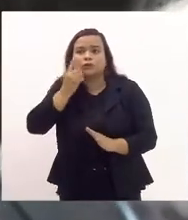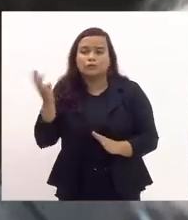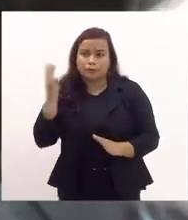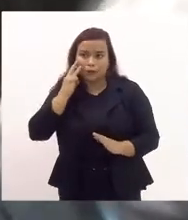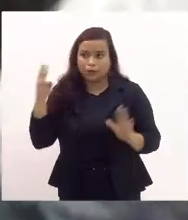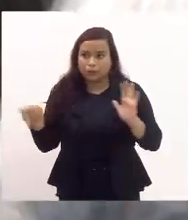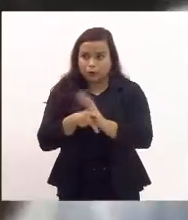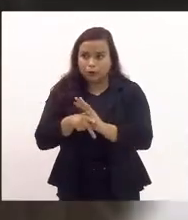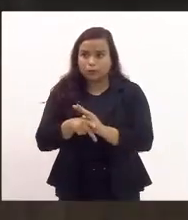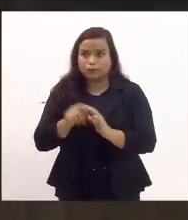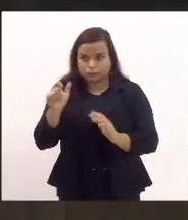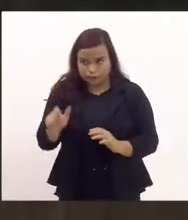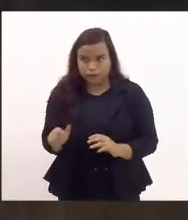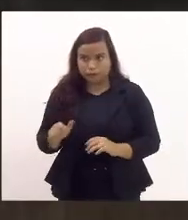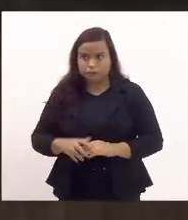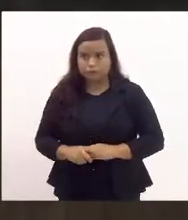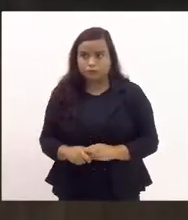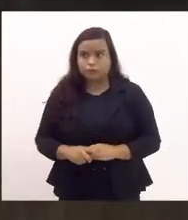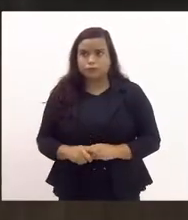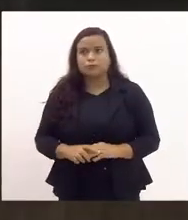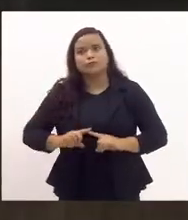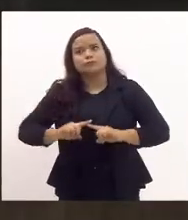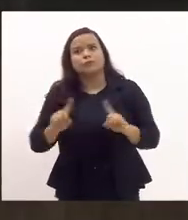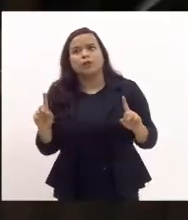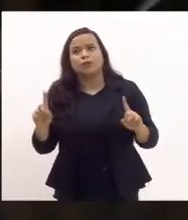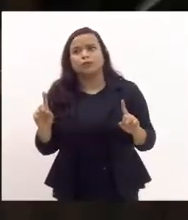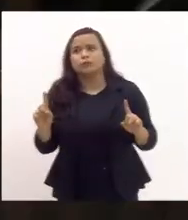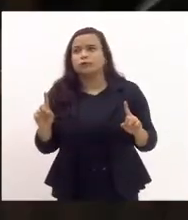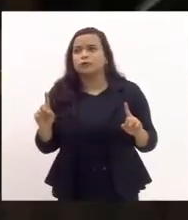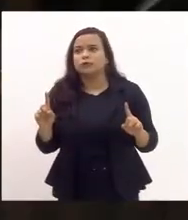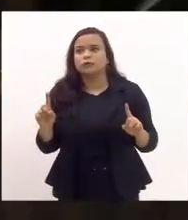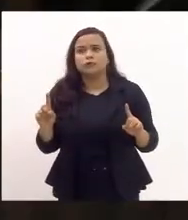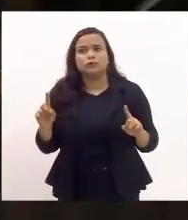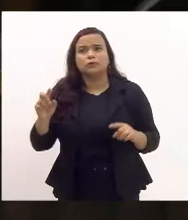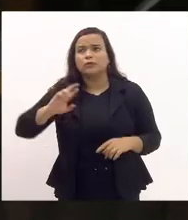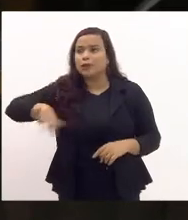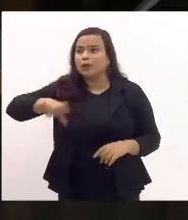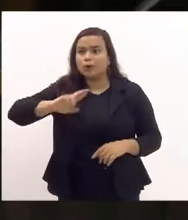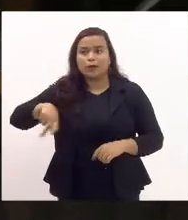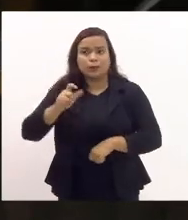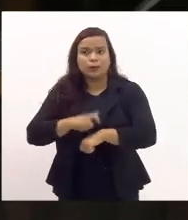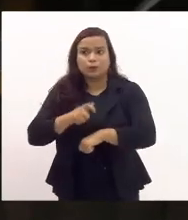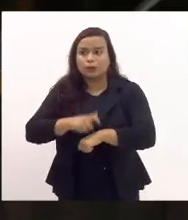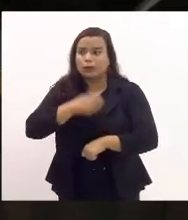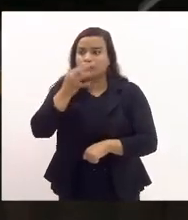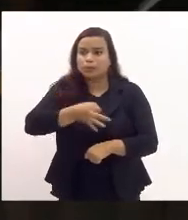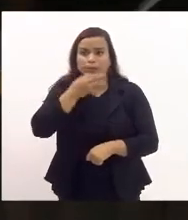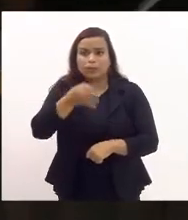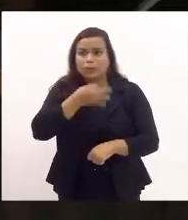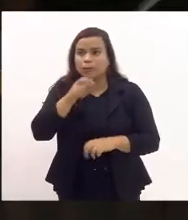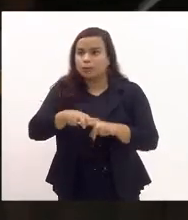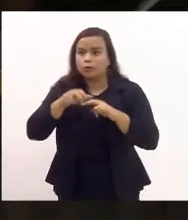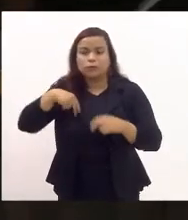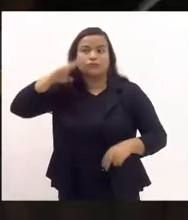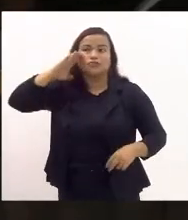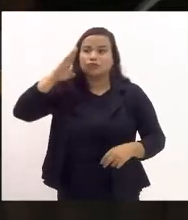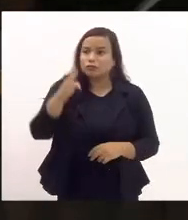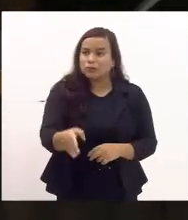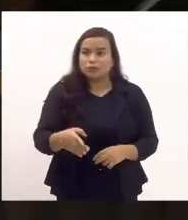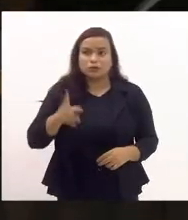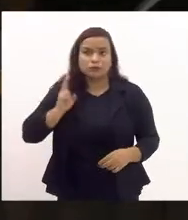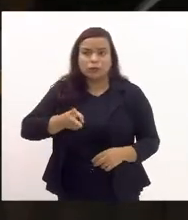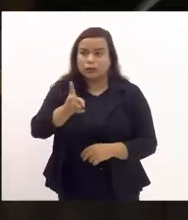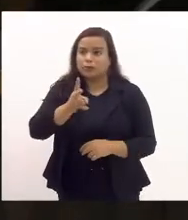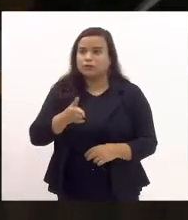waldeck Carneiro mas é que eu não tenho mais aqui não é o momento de parecer por isso que eu passei direto eu sempre